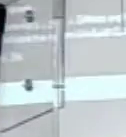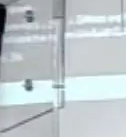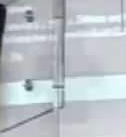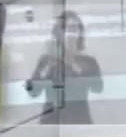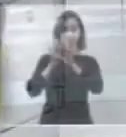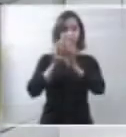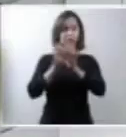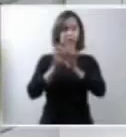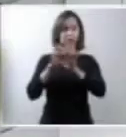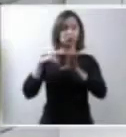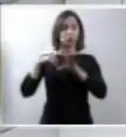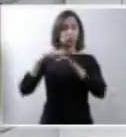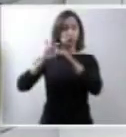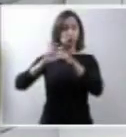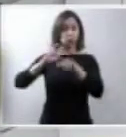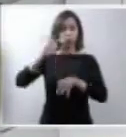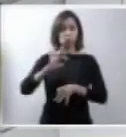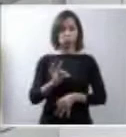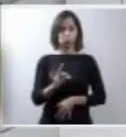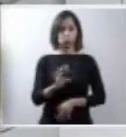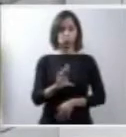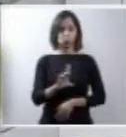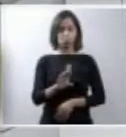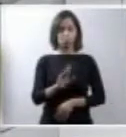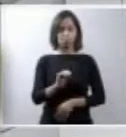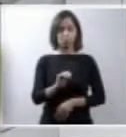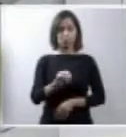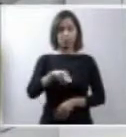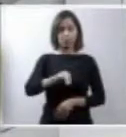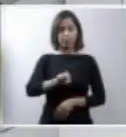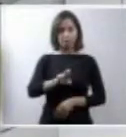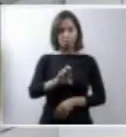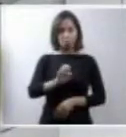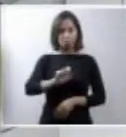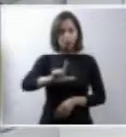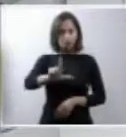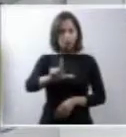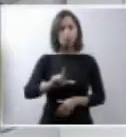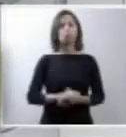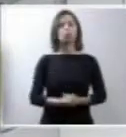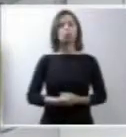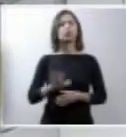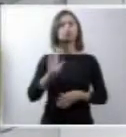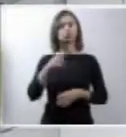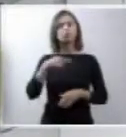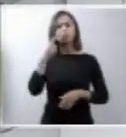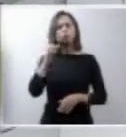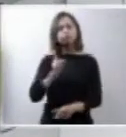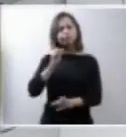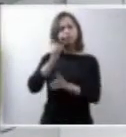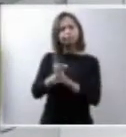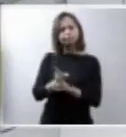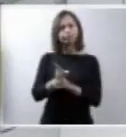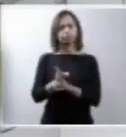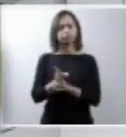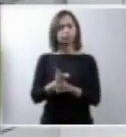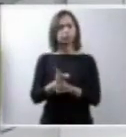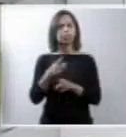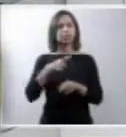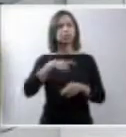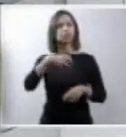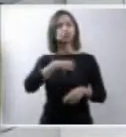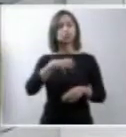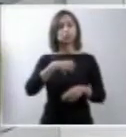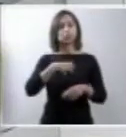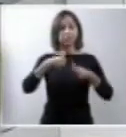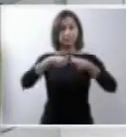neural, ele pode ser detectado, como já foi dito anteriormente, nessa